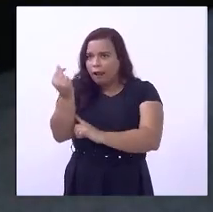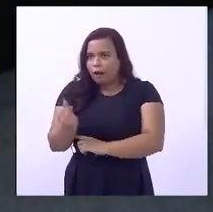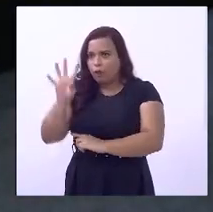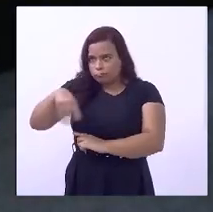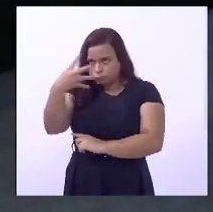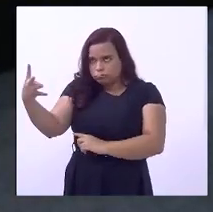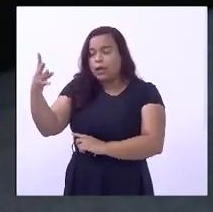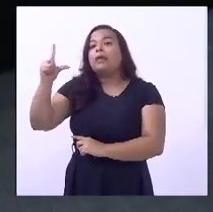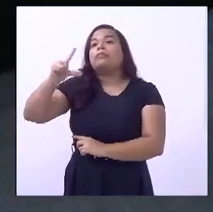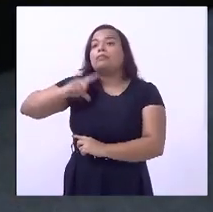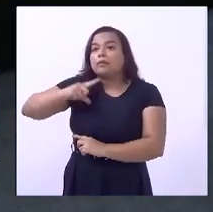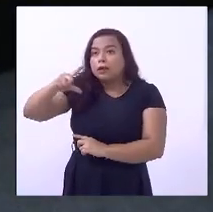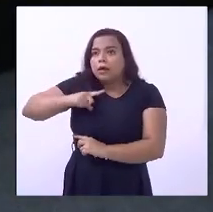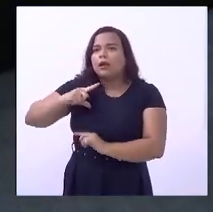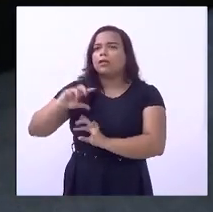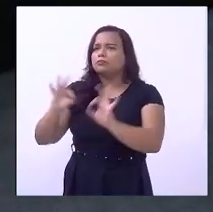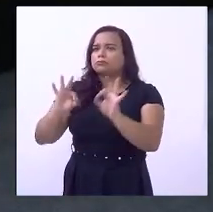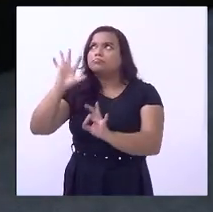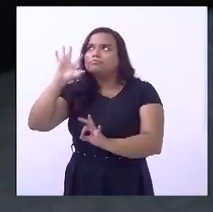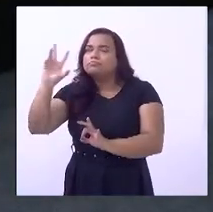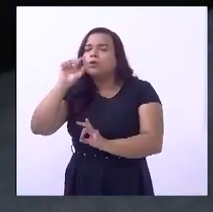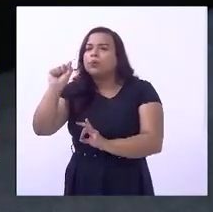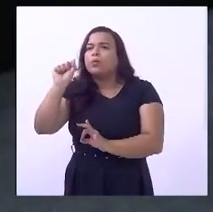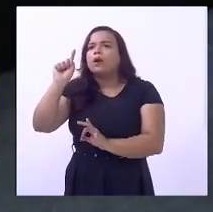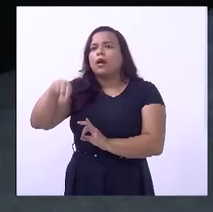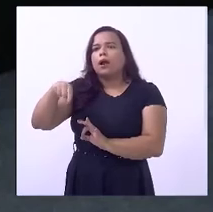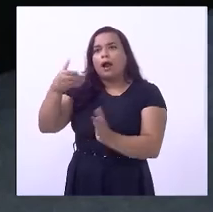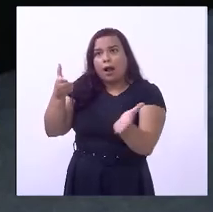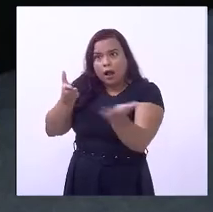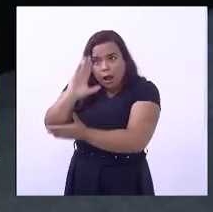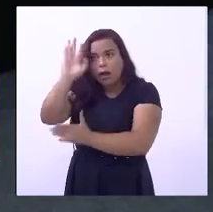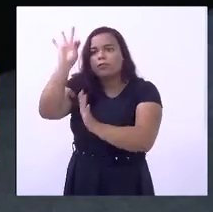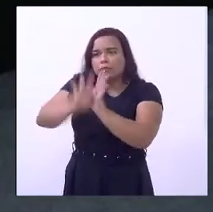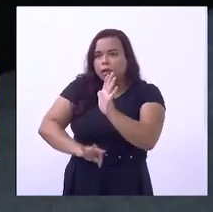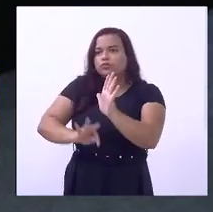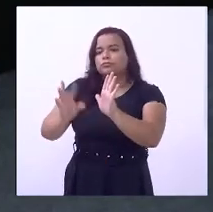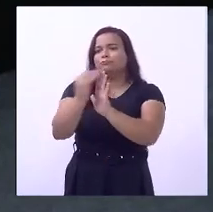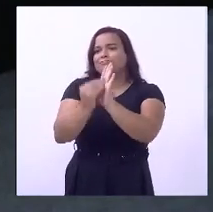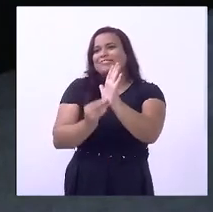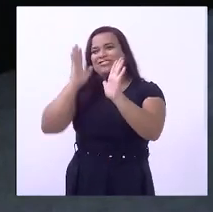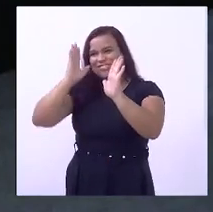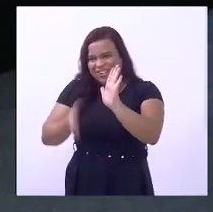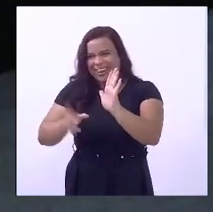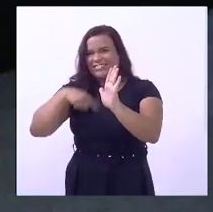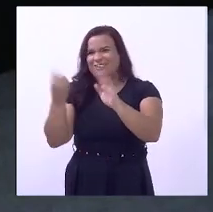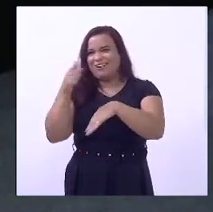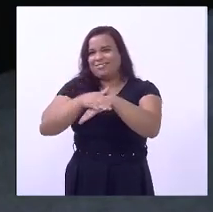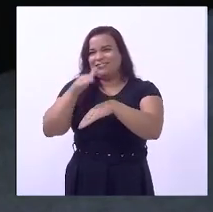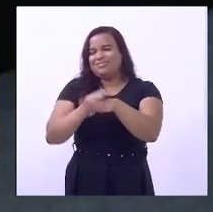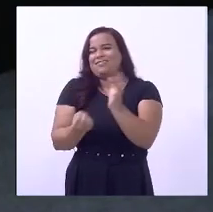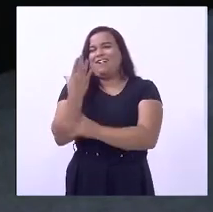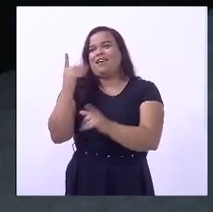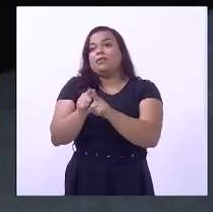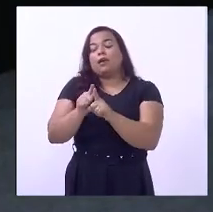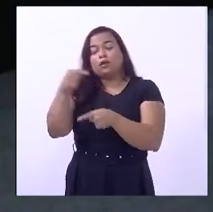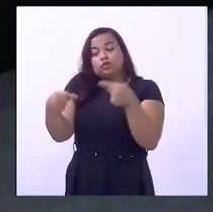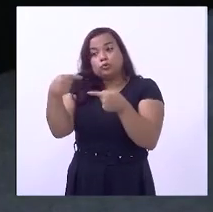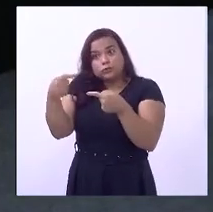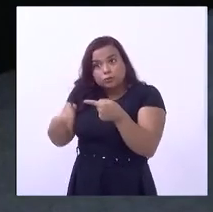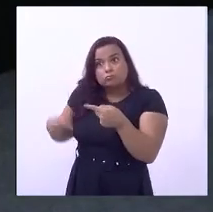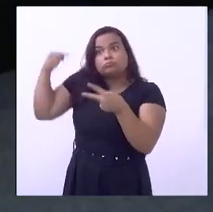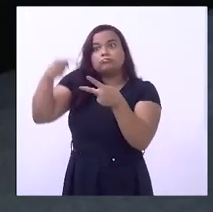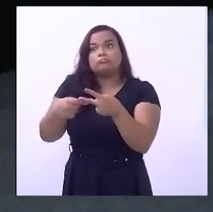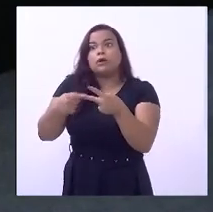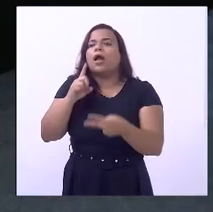premissa que está sendo aprovado com o nosso texto e que a gente abre uma discussão posterior, sem